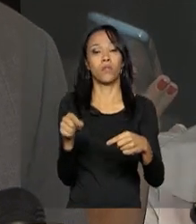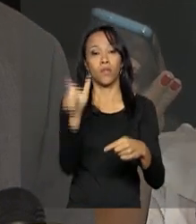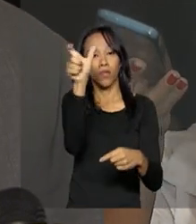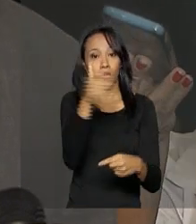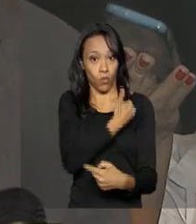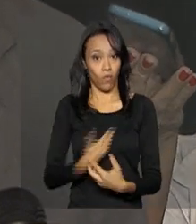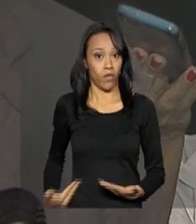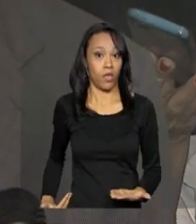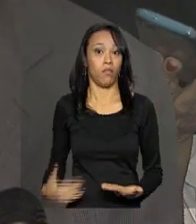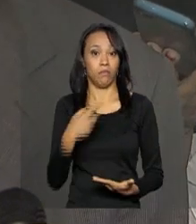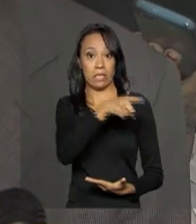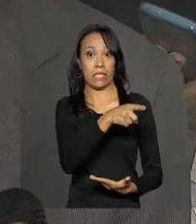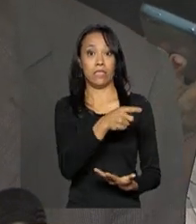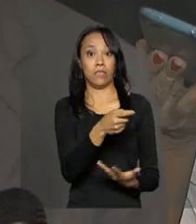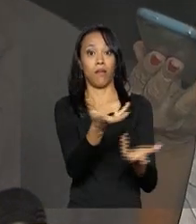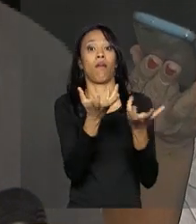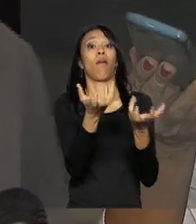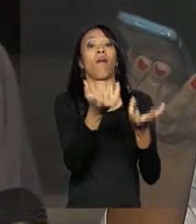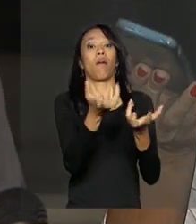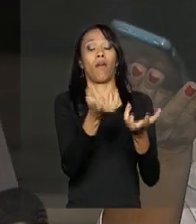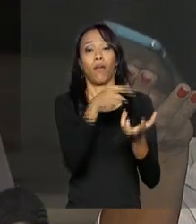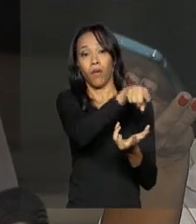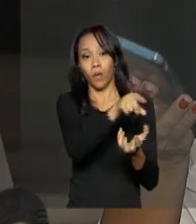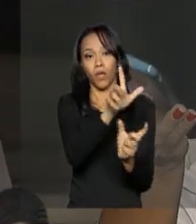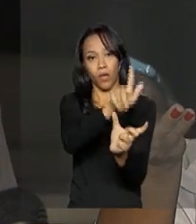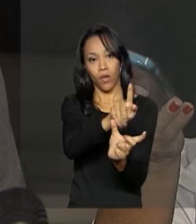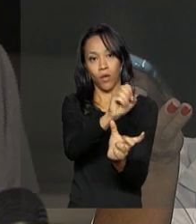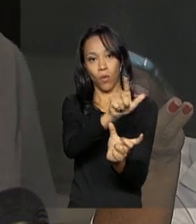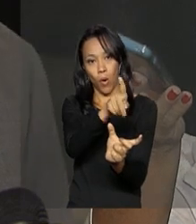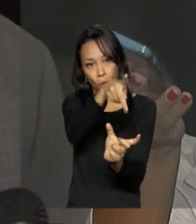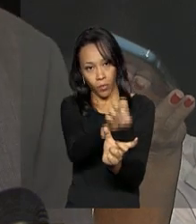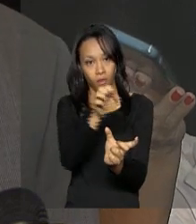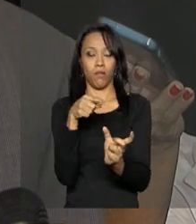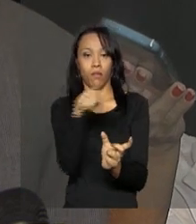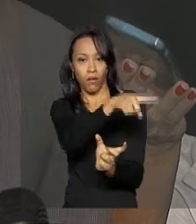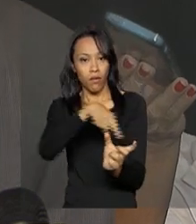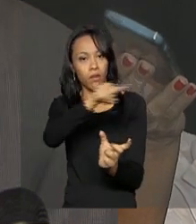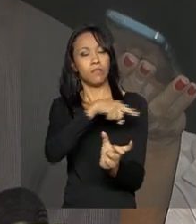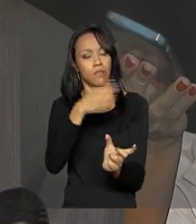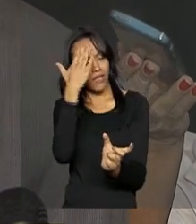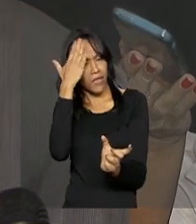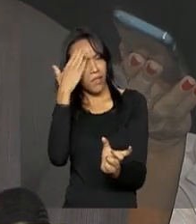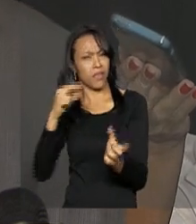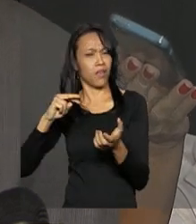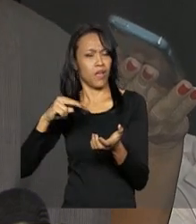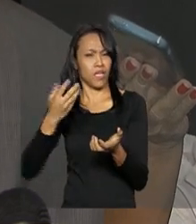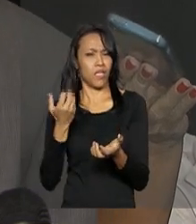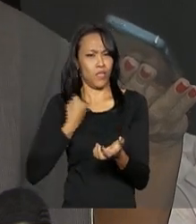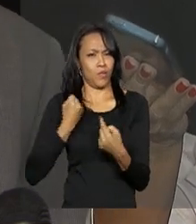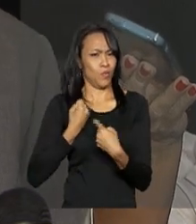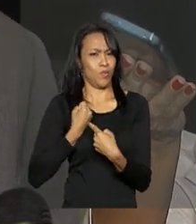esse golpe de simulado podem comemorar o número mas eles têm consciência que esse número não dá a eles o